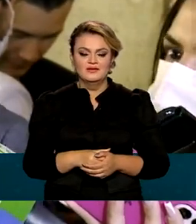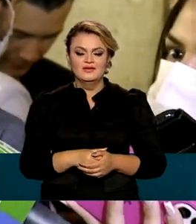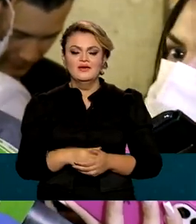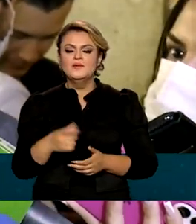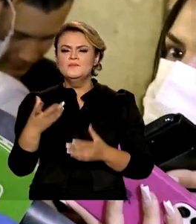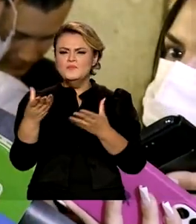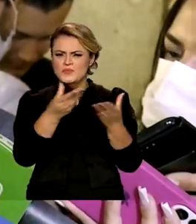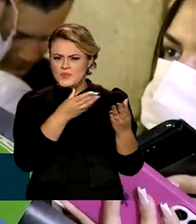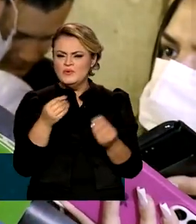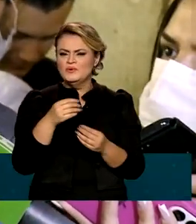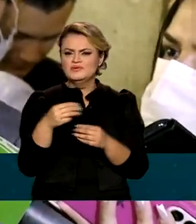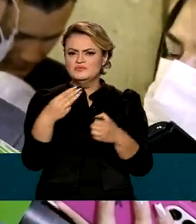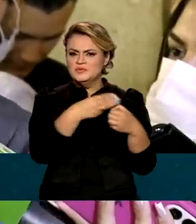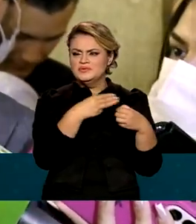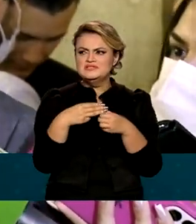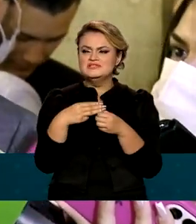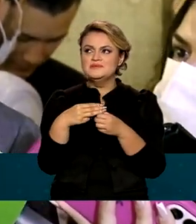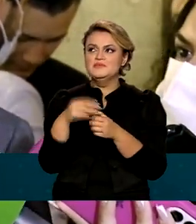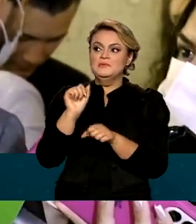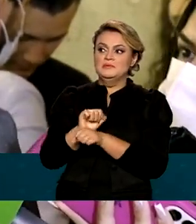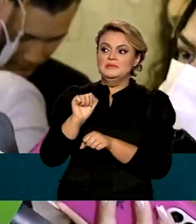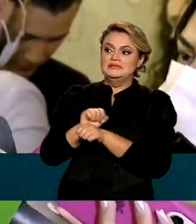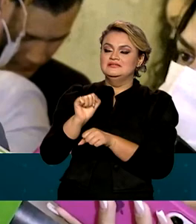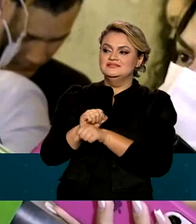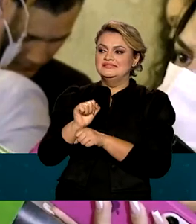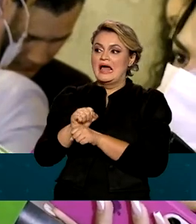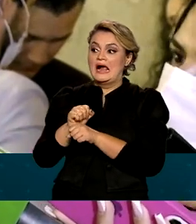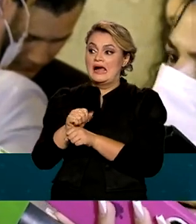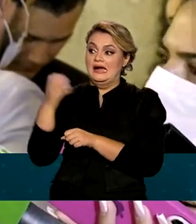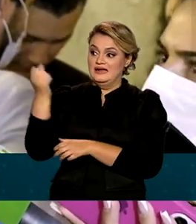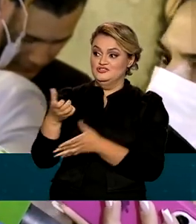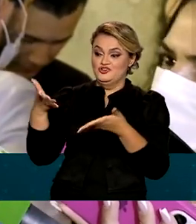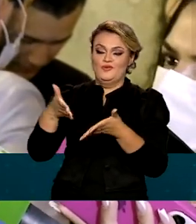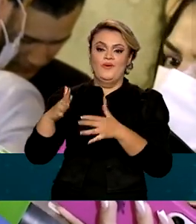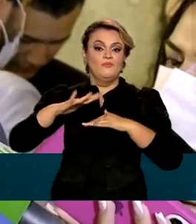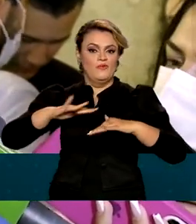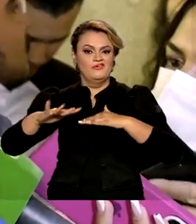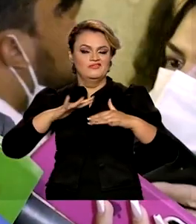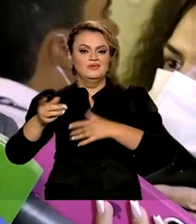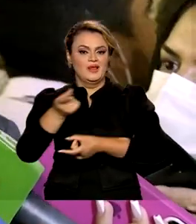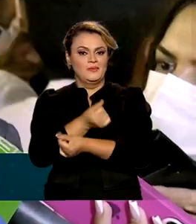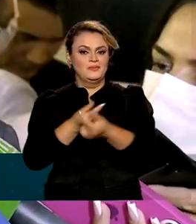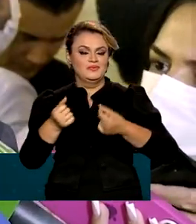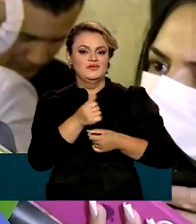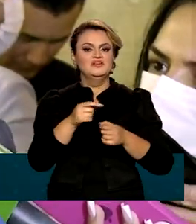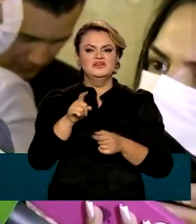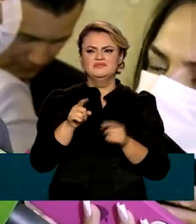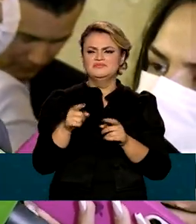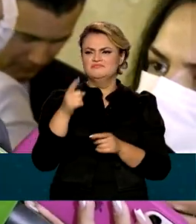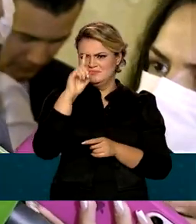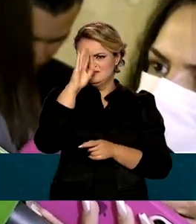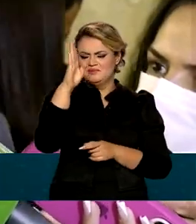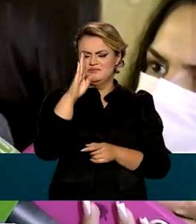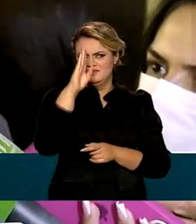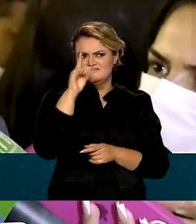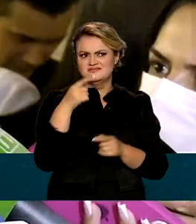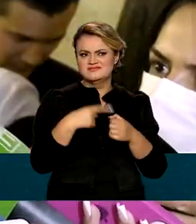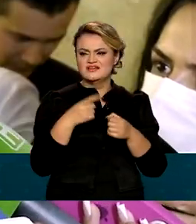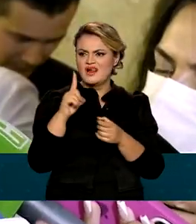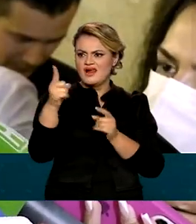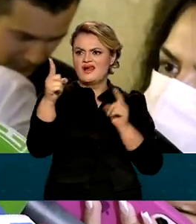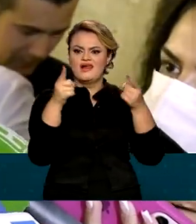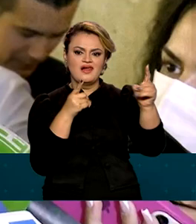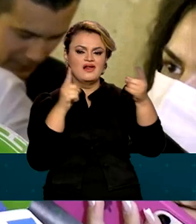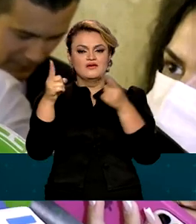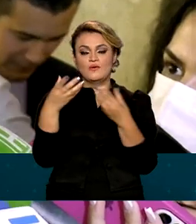muitos municípios, é um dia que as pessoas movimentam o comércio da cidade. Isso é muito importante ainda no interior do Brasil e nós temos que saber como